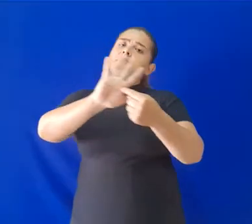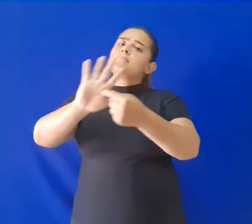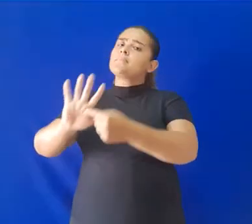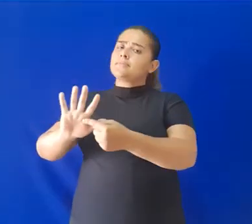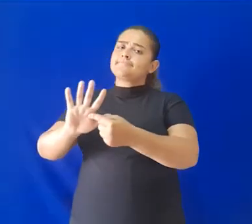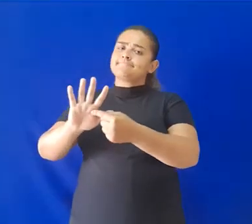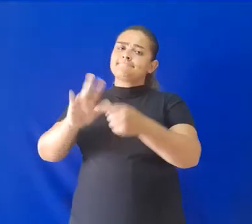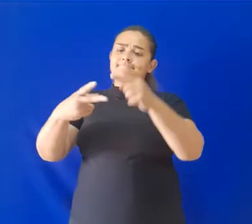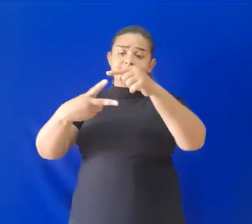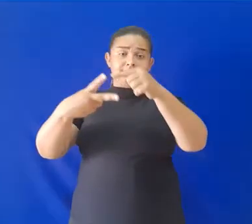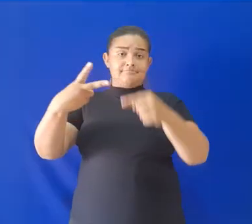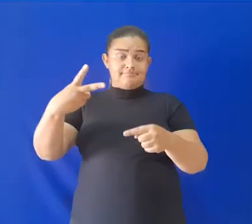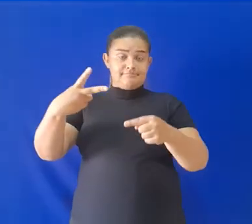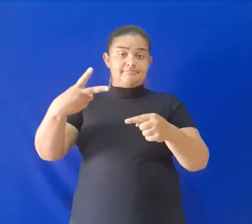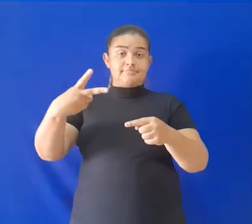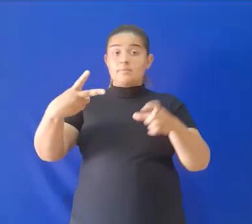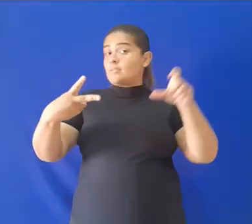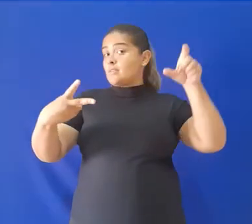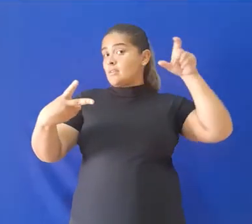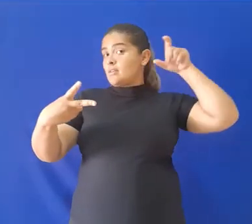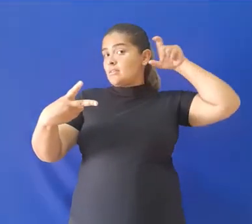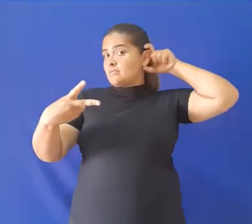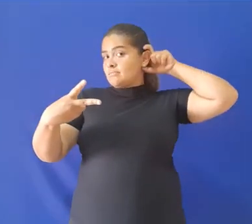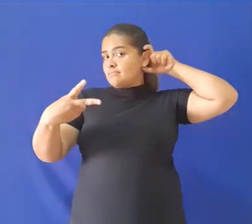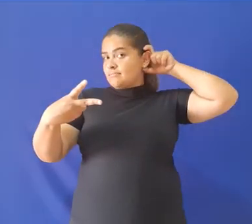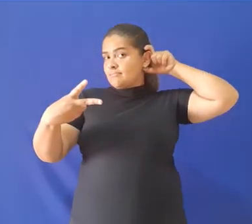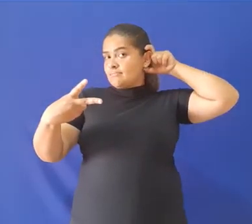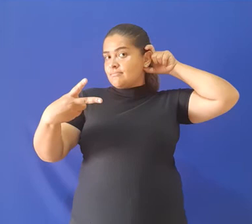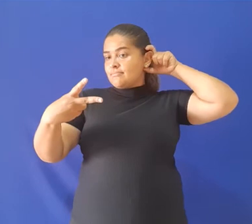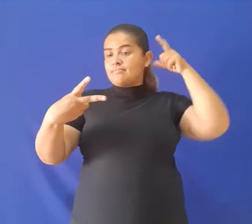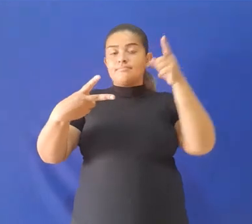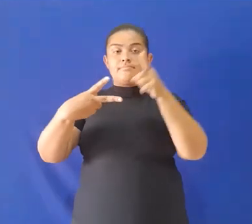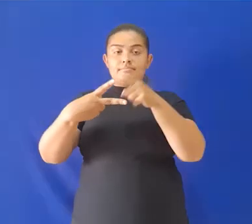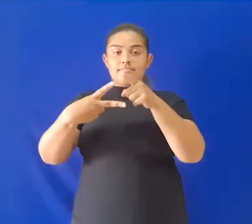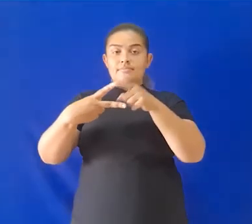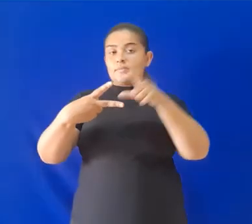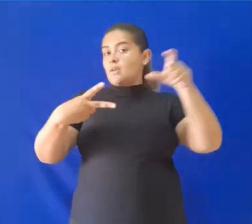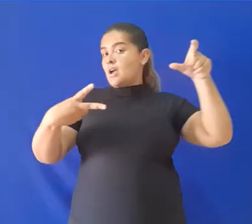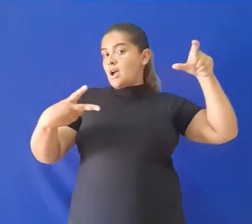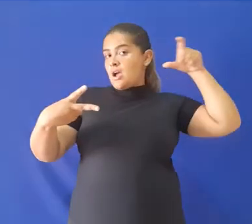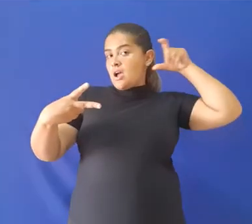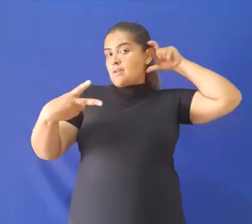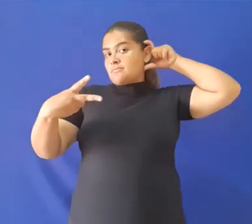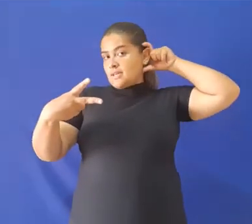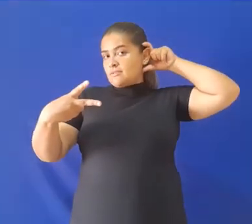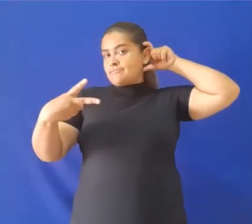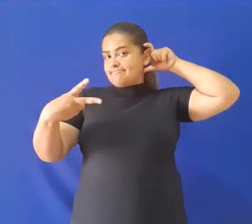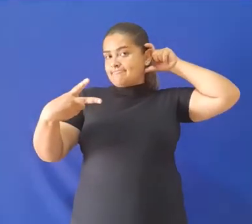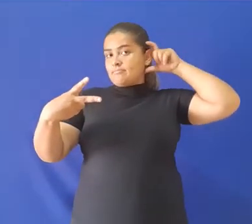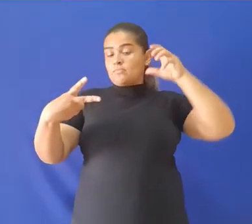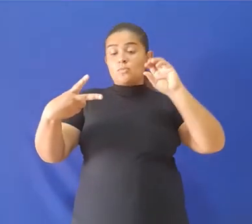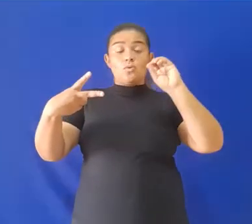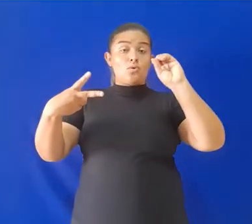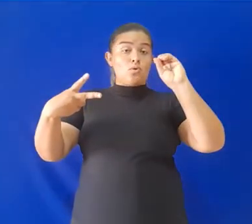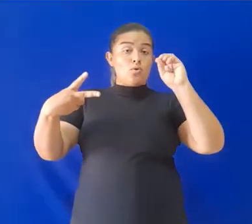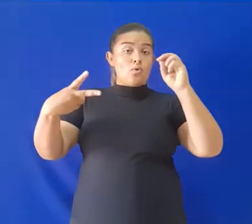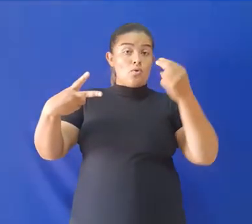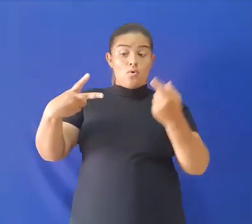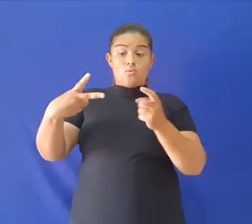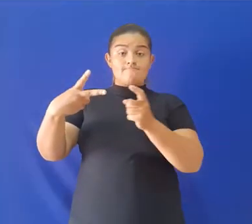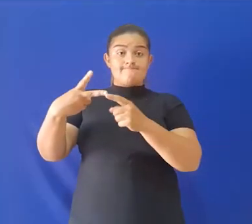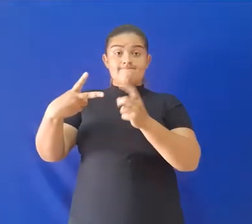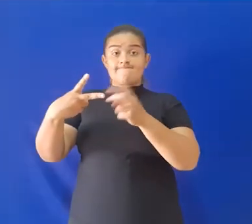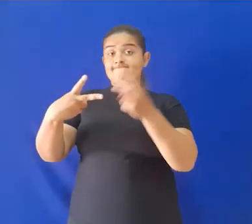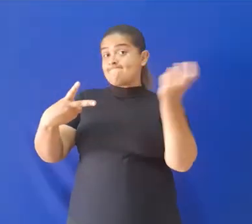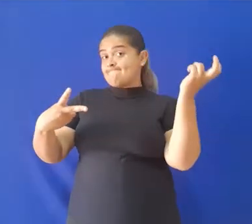a eles é apresentado 2 tipos de aparelho. Geralmente o aparelho